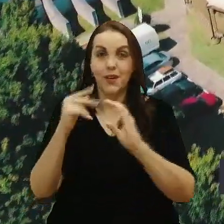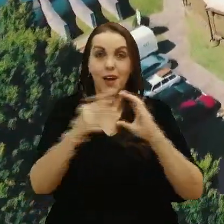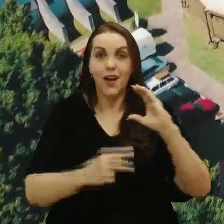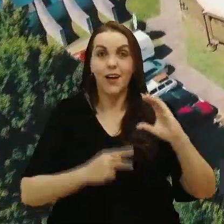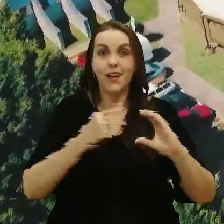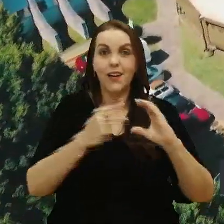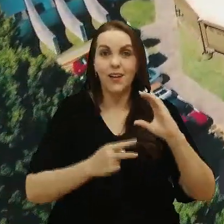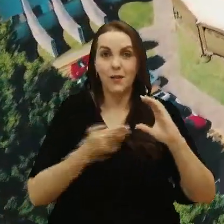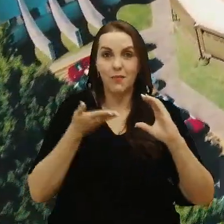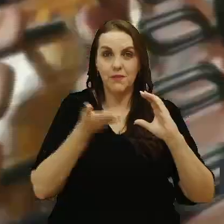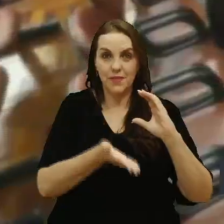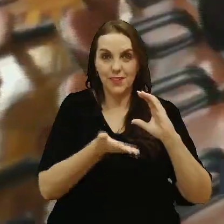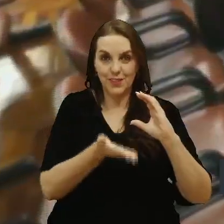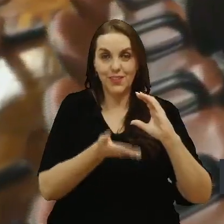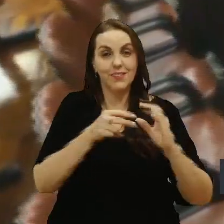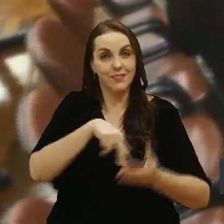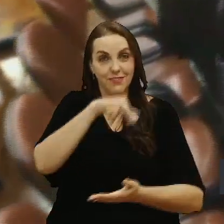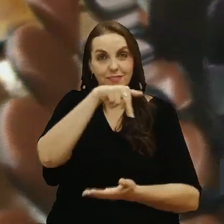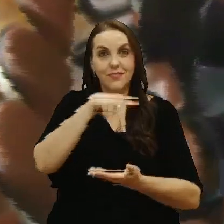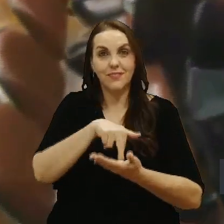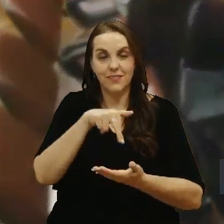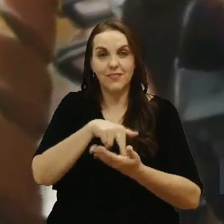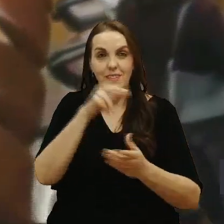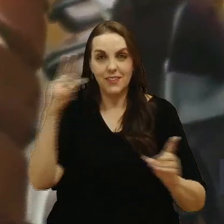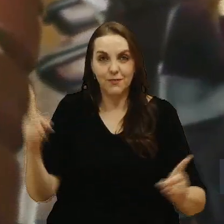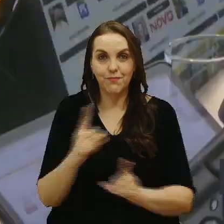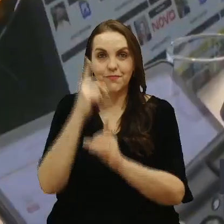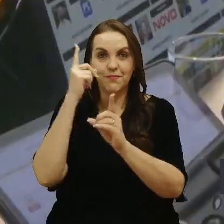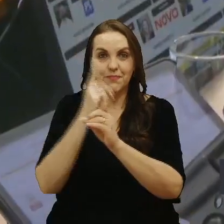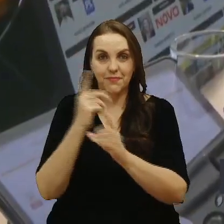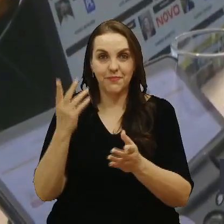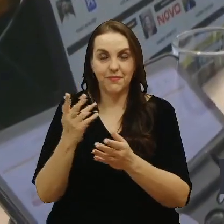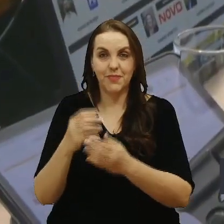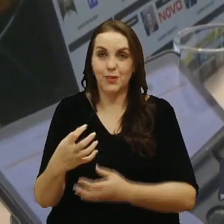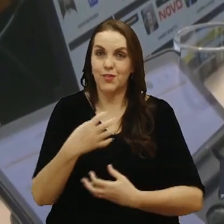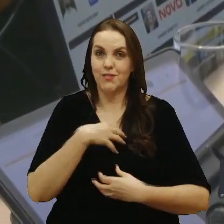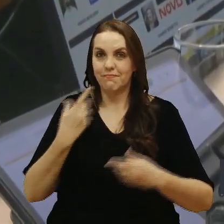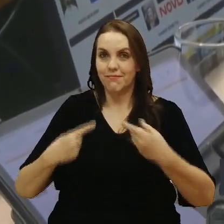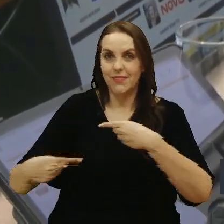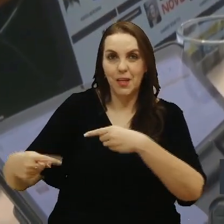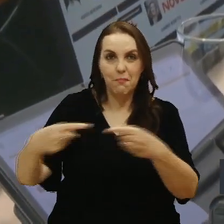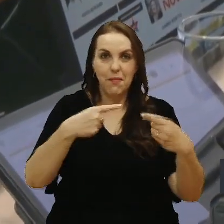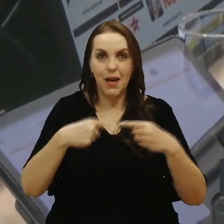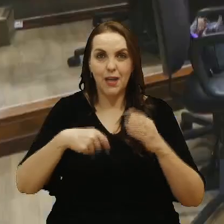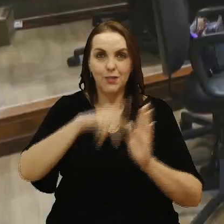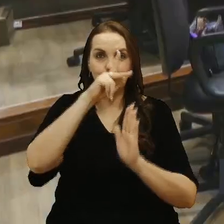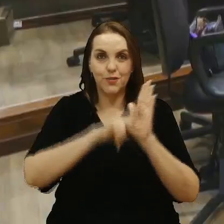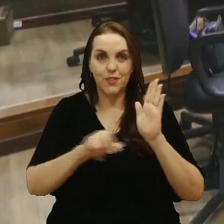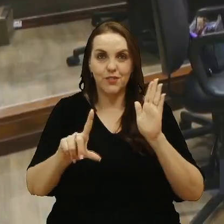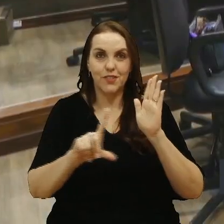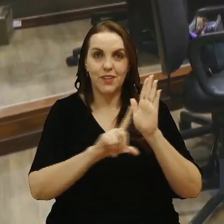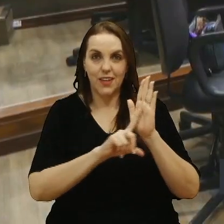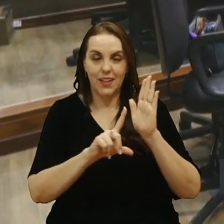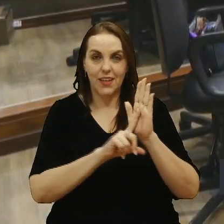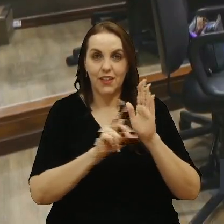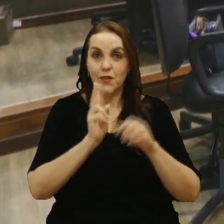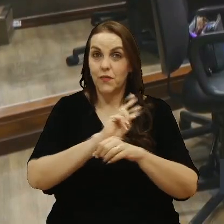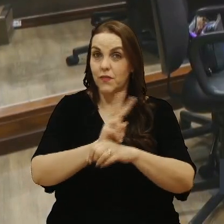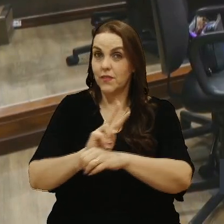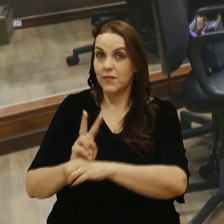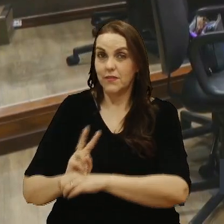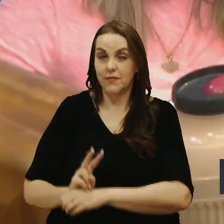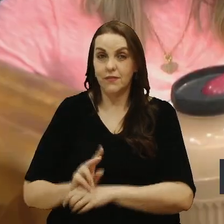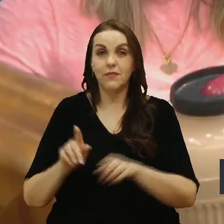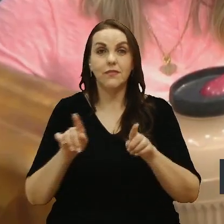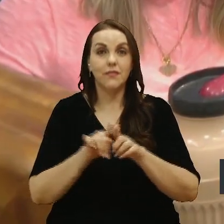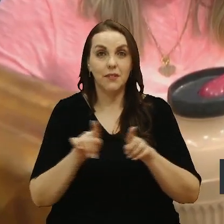de Vereadores que essa realidade se encontra, em forma de debates, projetos de lei, fiscalização e